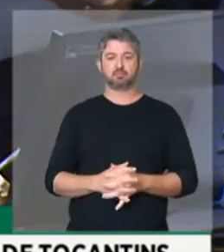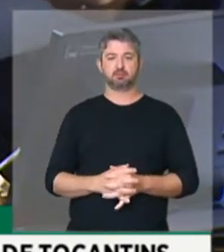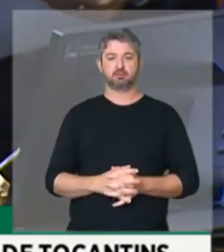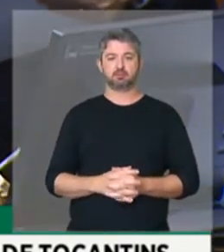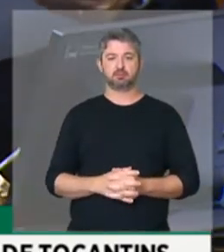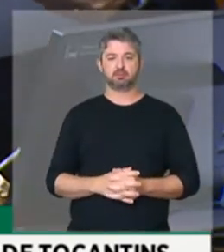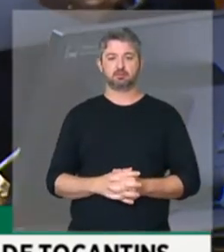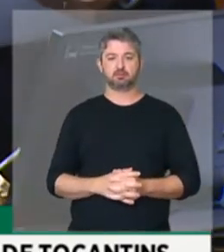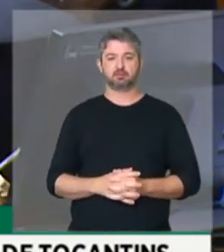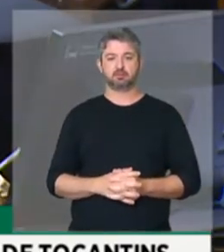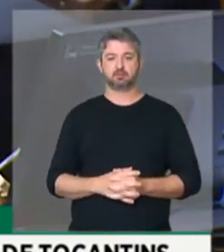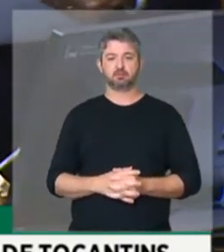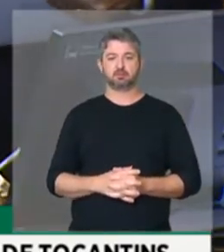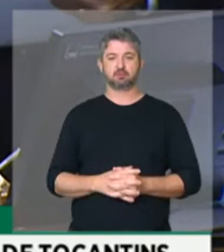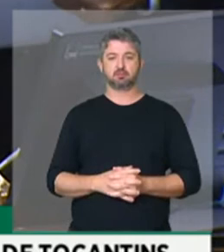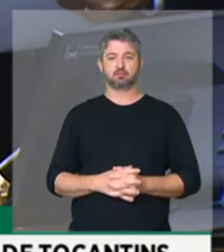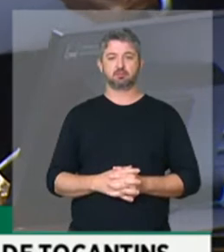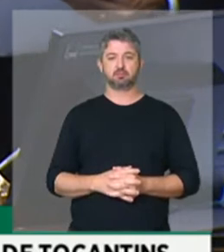Líder, tudo bem?